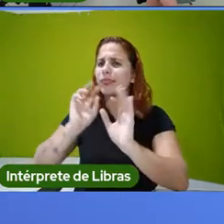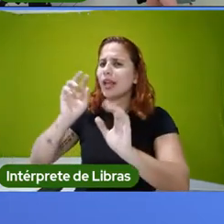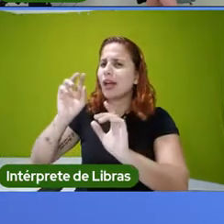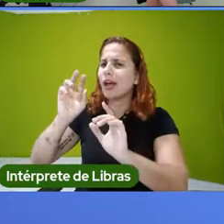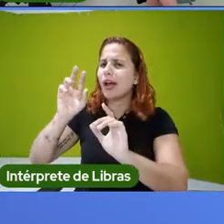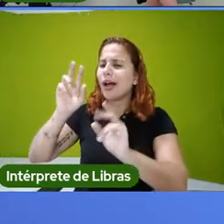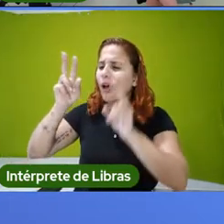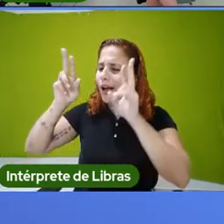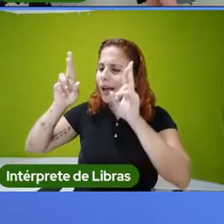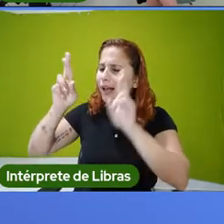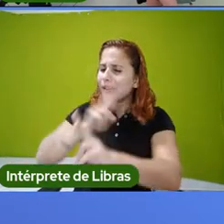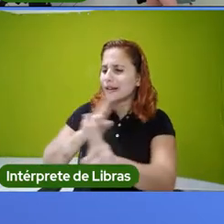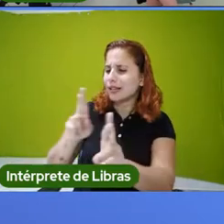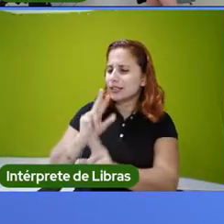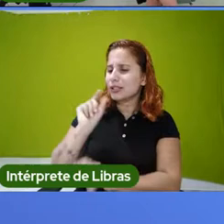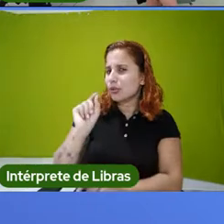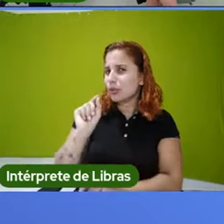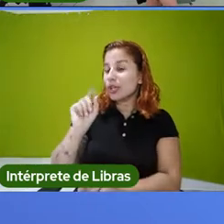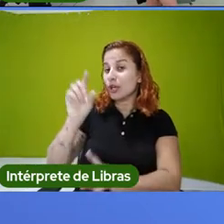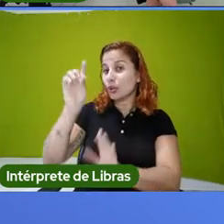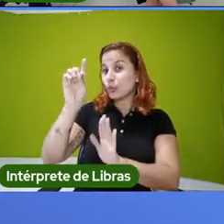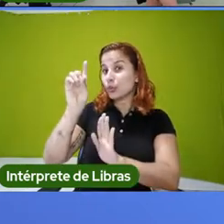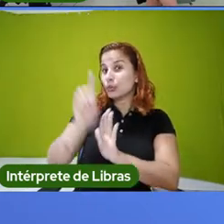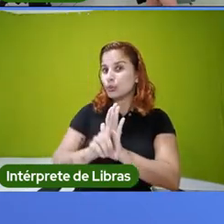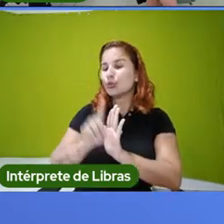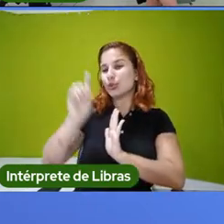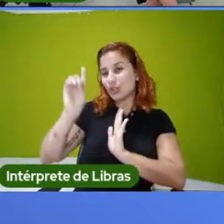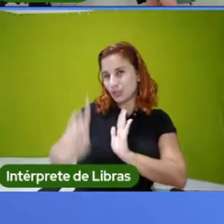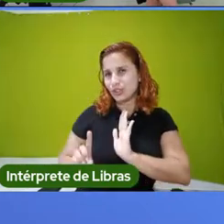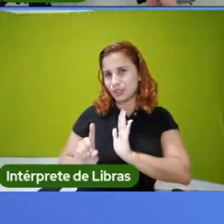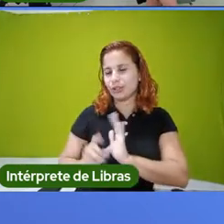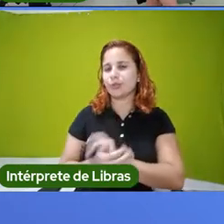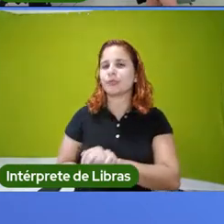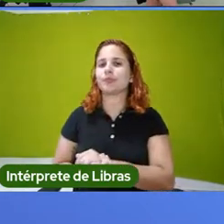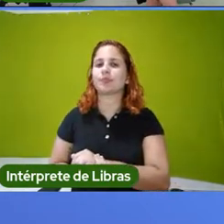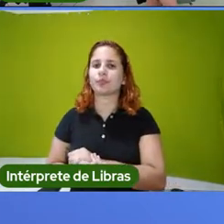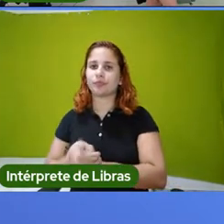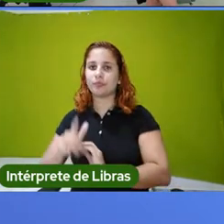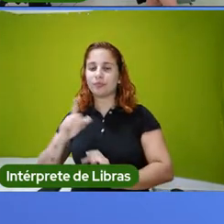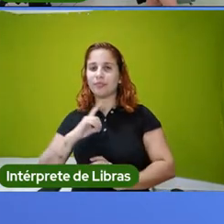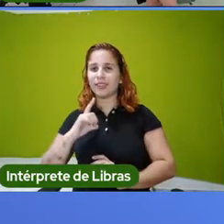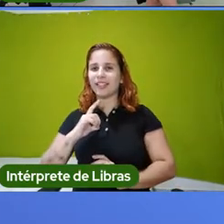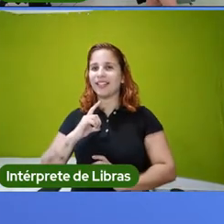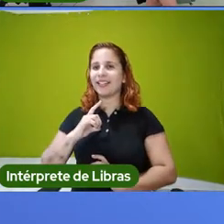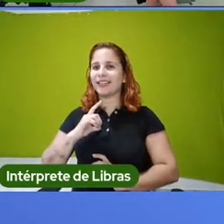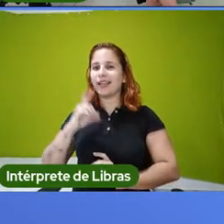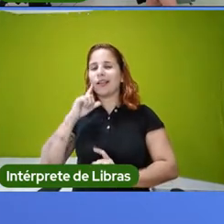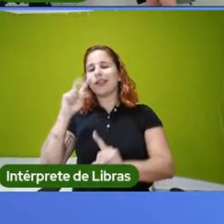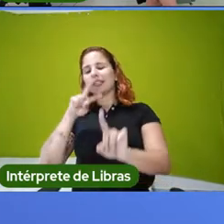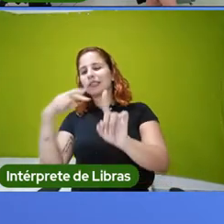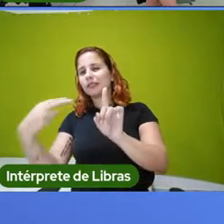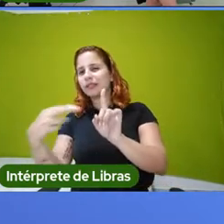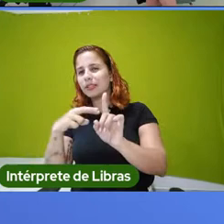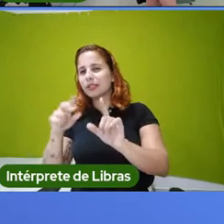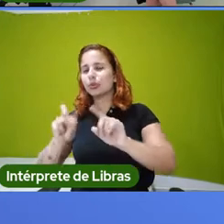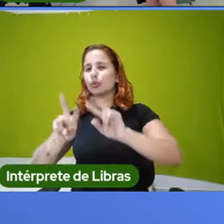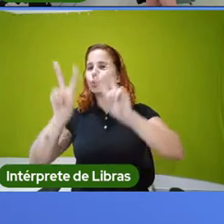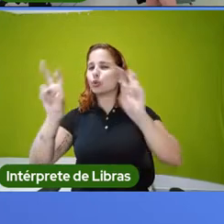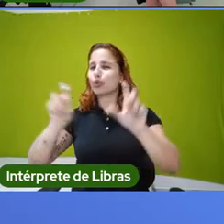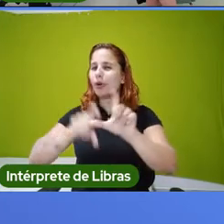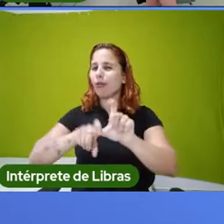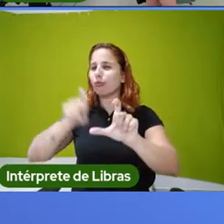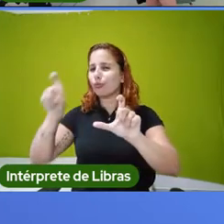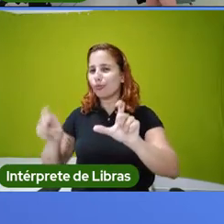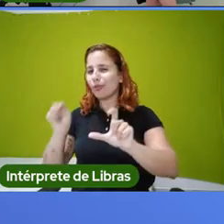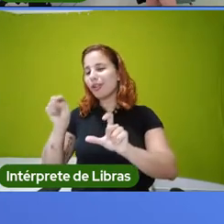necessidades. Então, o emprego apoiado está dentro desse universo, desse princípio da autonomia com apoios, que é muito importante,